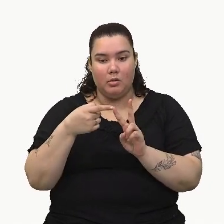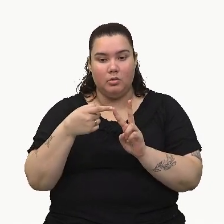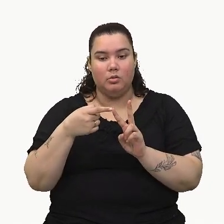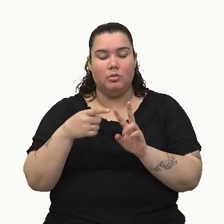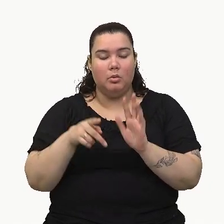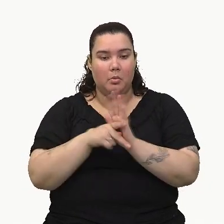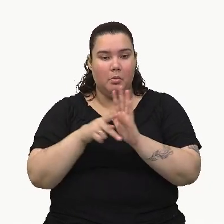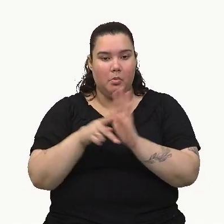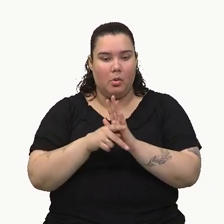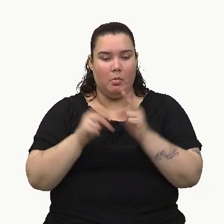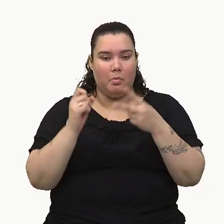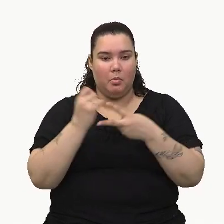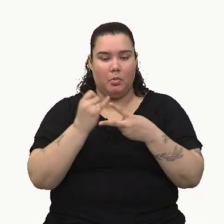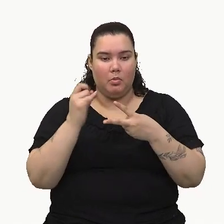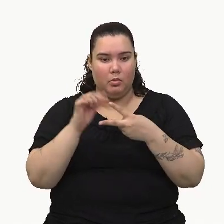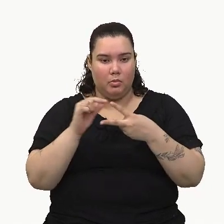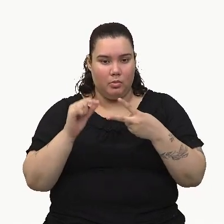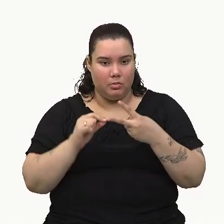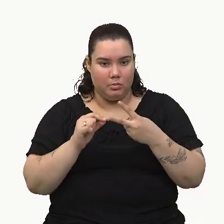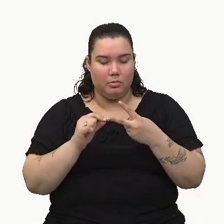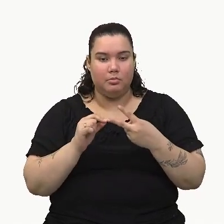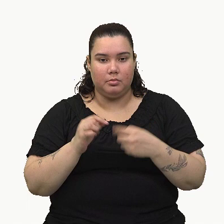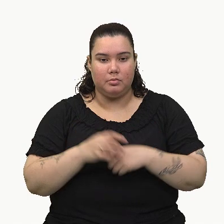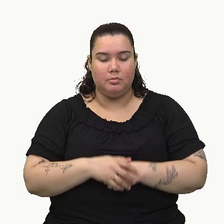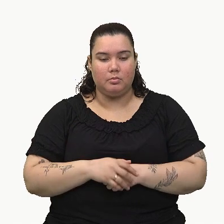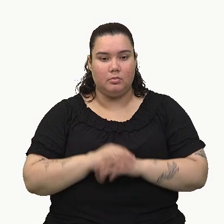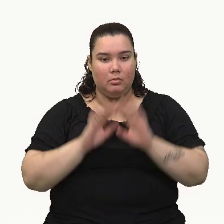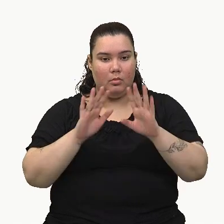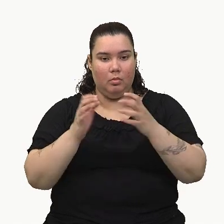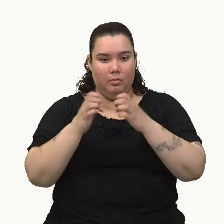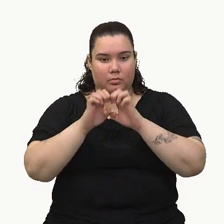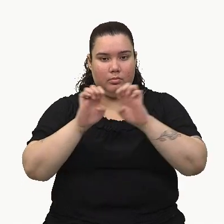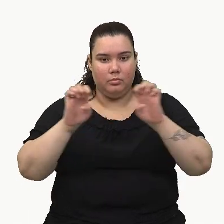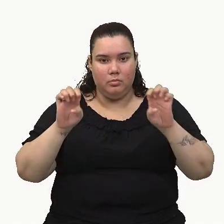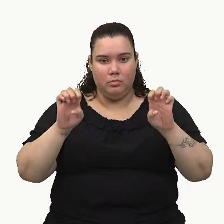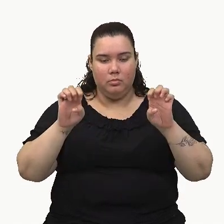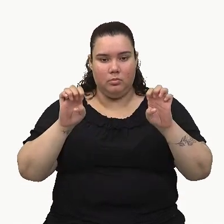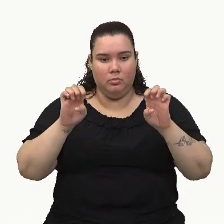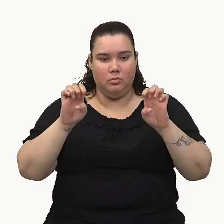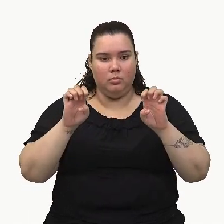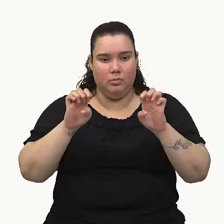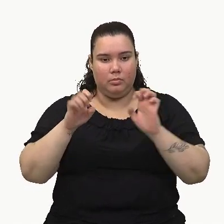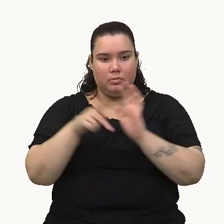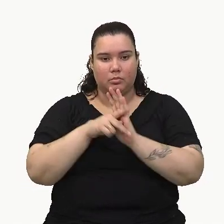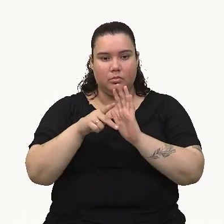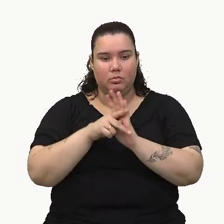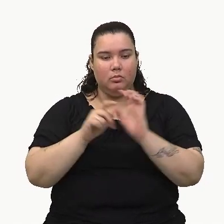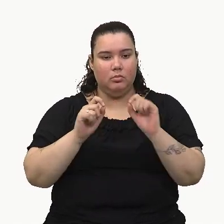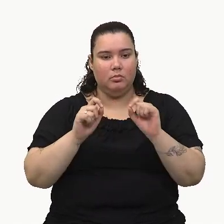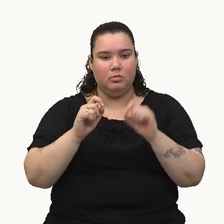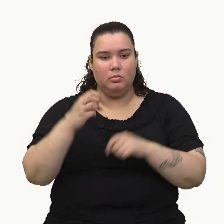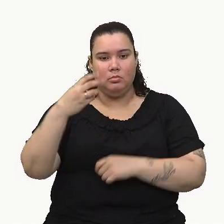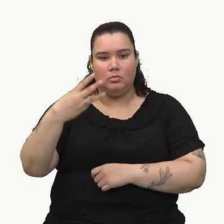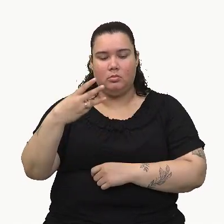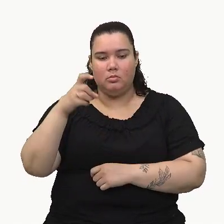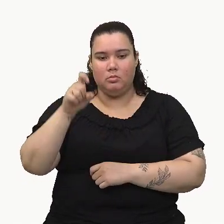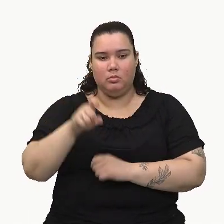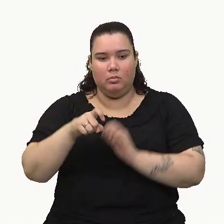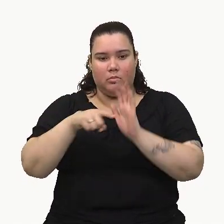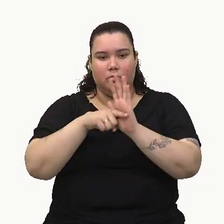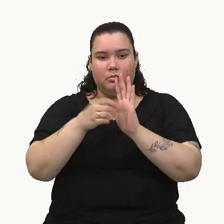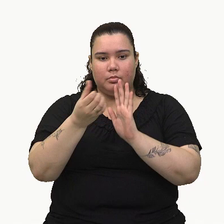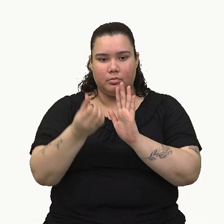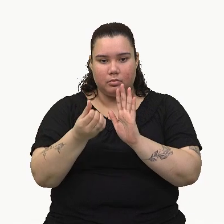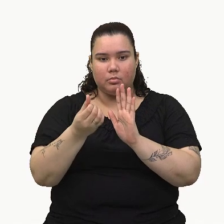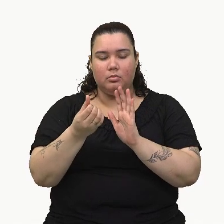Primeiro passo é você pegar a expressão dessa função, que é 3x menos 6,